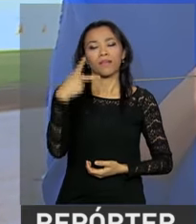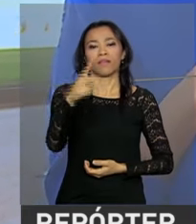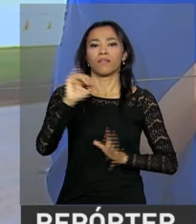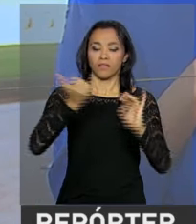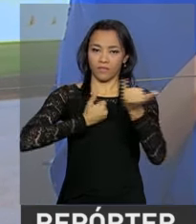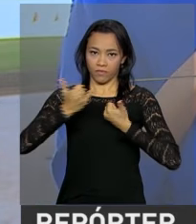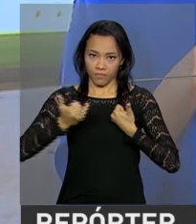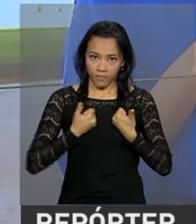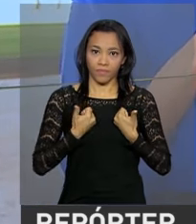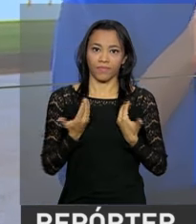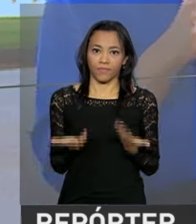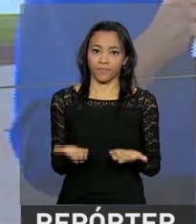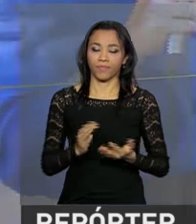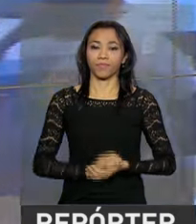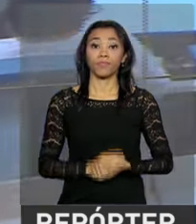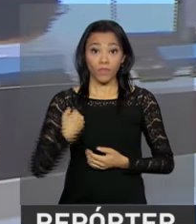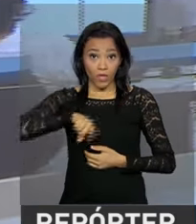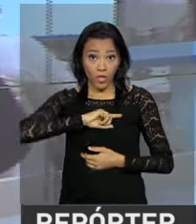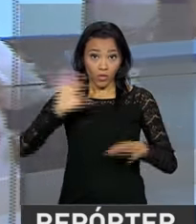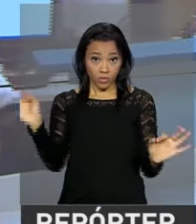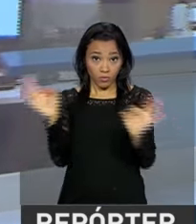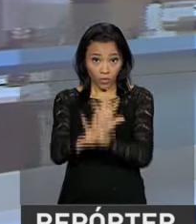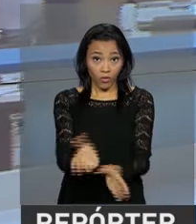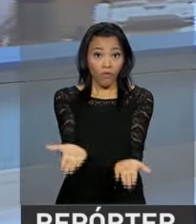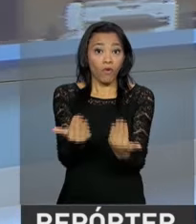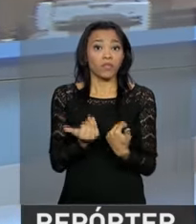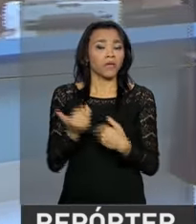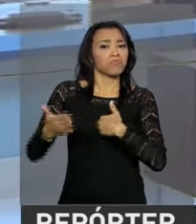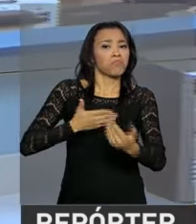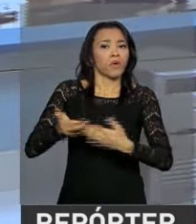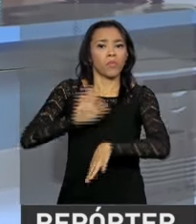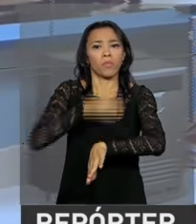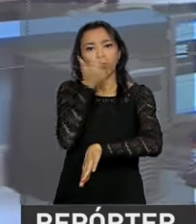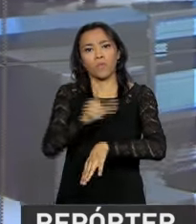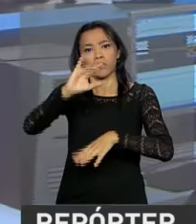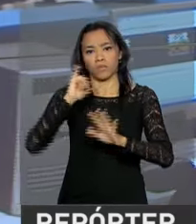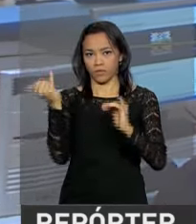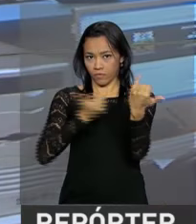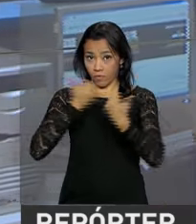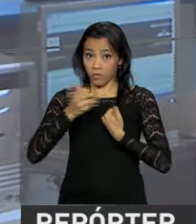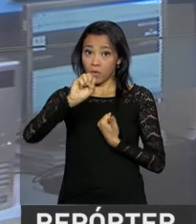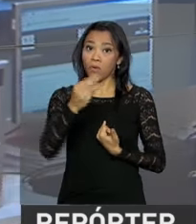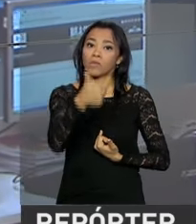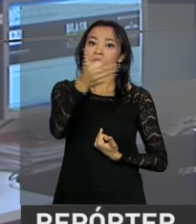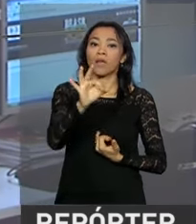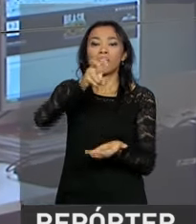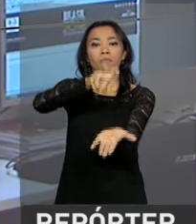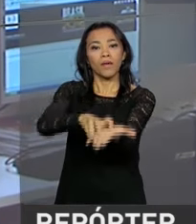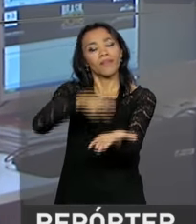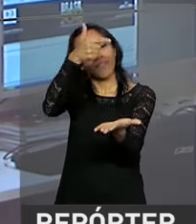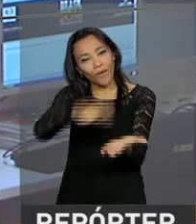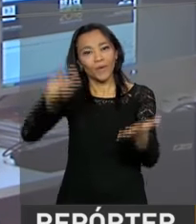suas informações ao vivo. E nós ficamos por aqui, podemos voltar a qualquer momento com outras informações ou às 10 da manhã